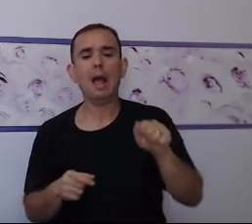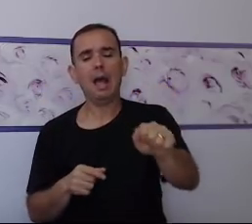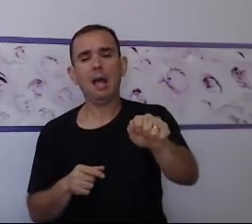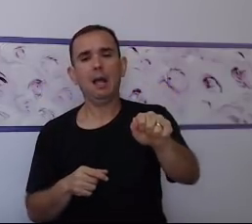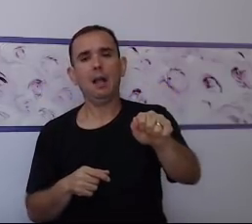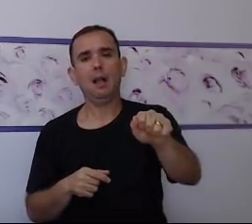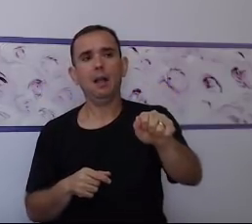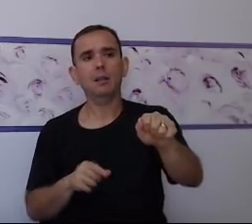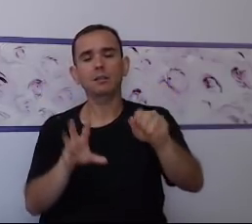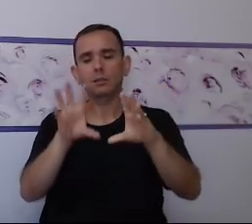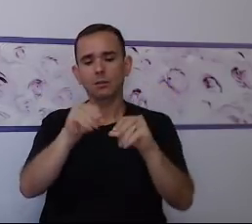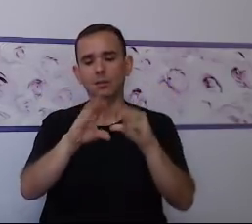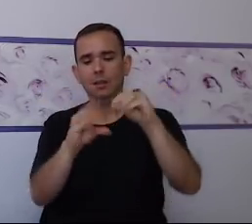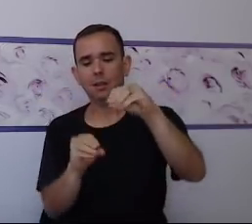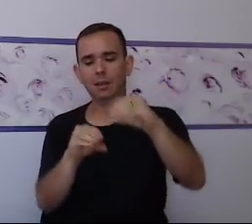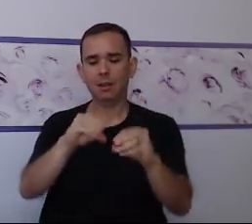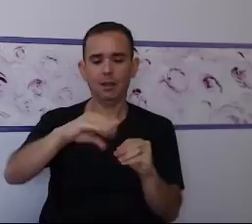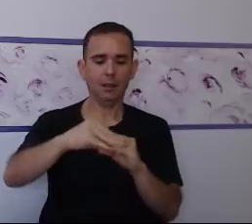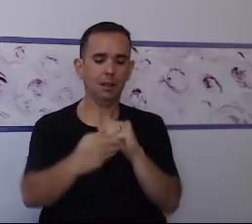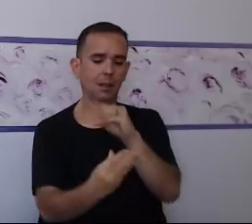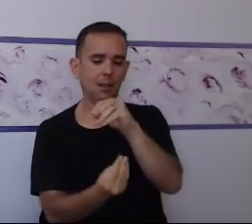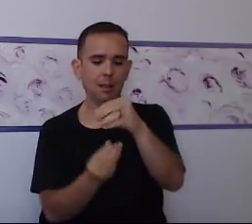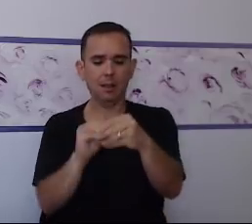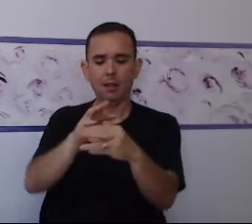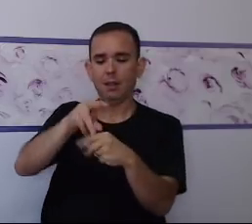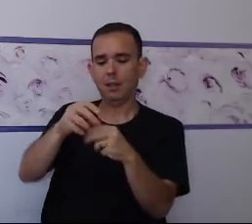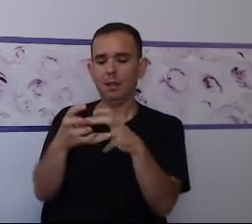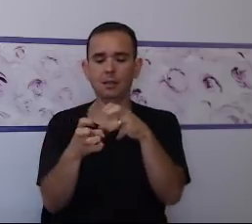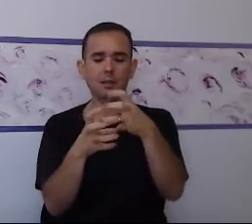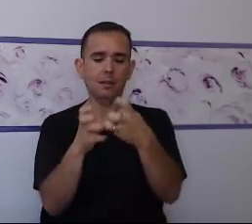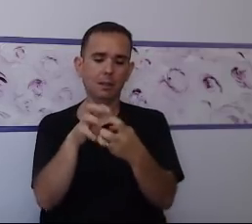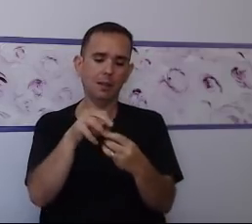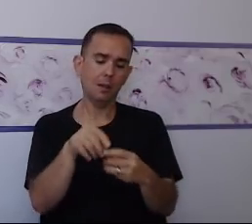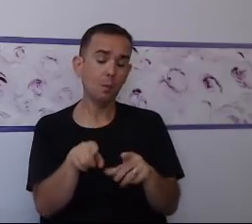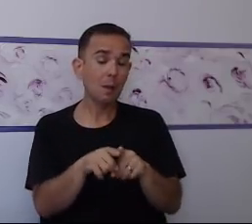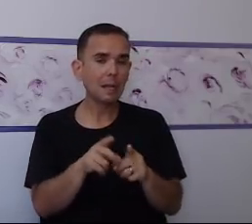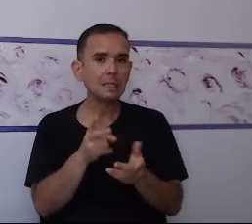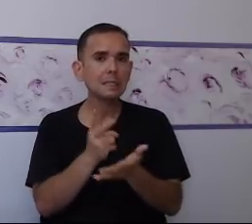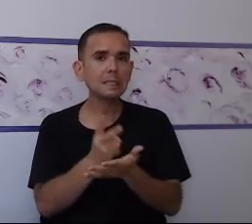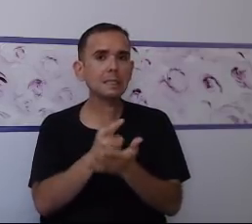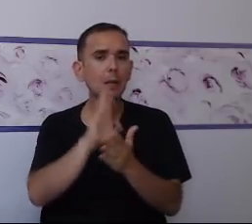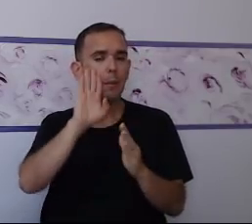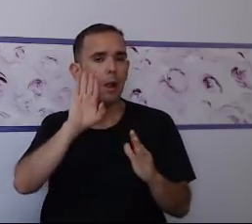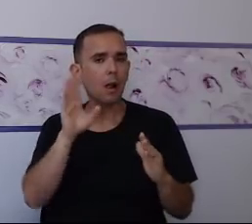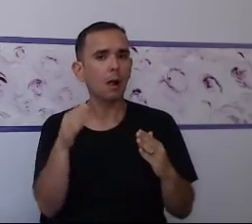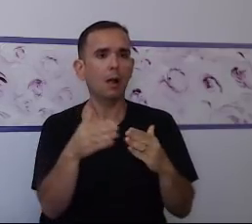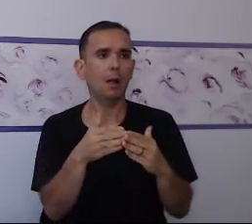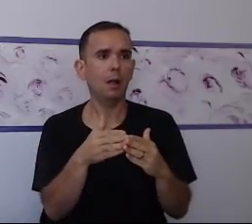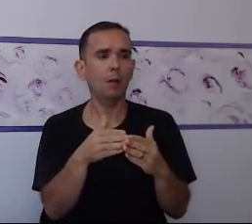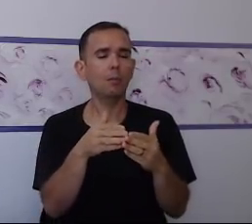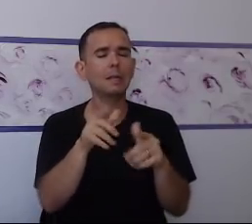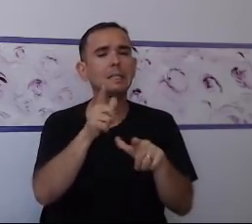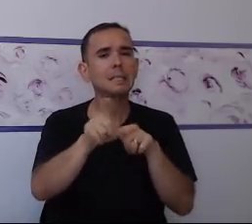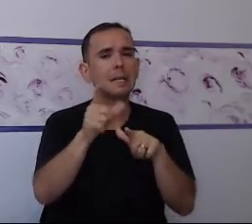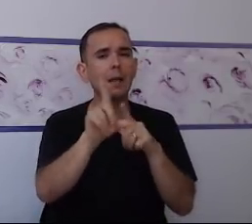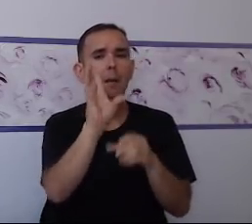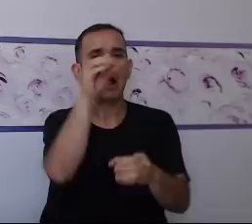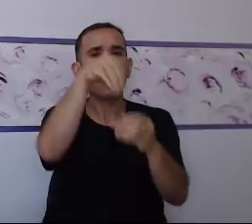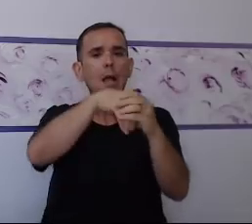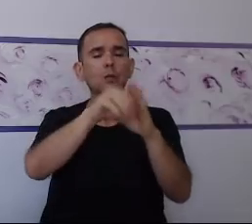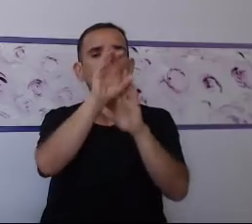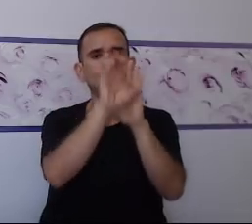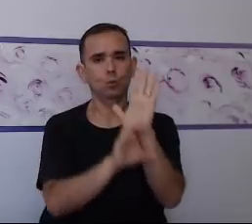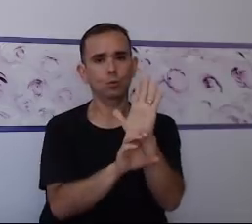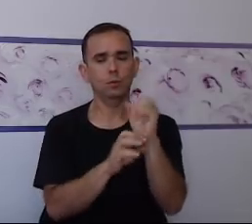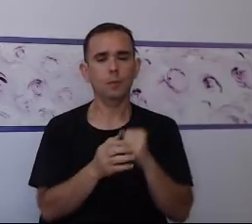vou trazer em massinha, ela vai moldar, trabalhar a coordenação motora, mas sempre voltado para a letrinha A dentro do